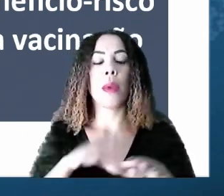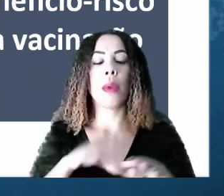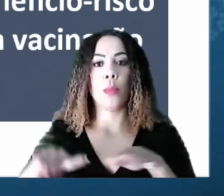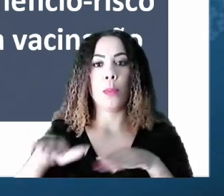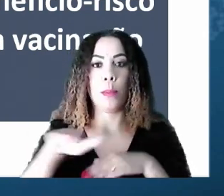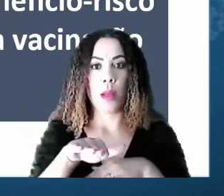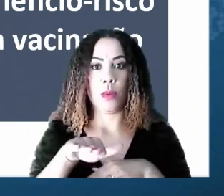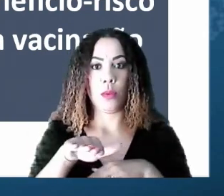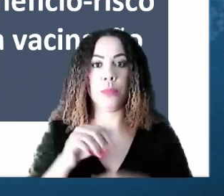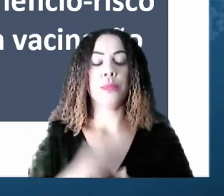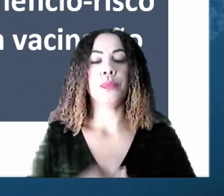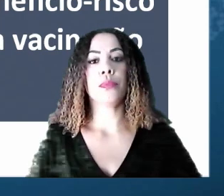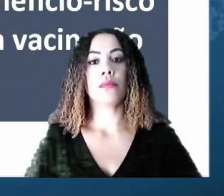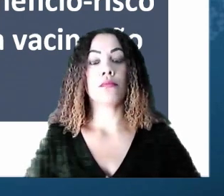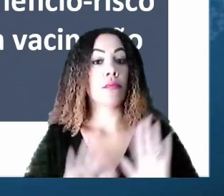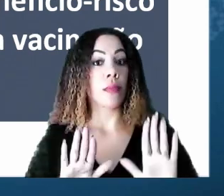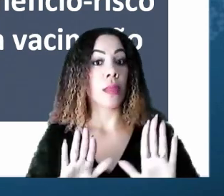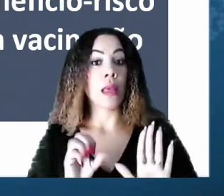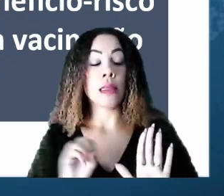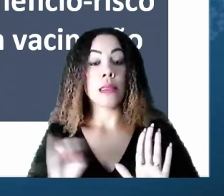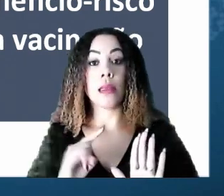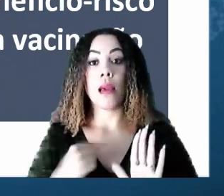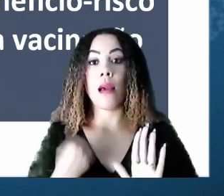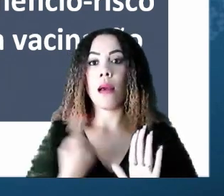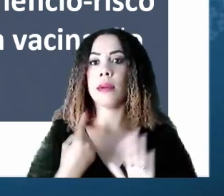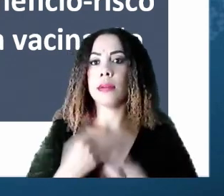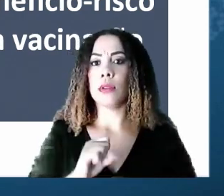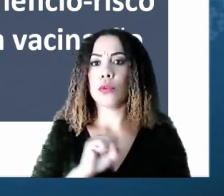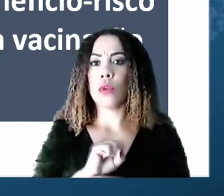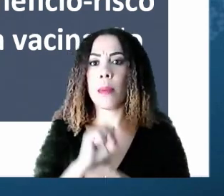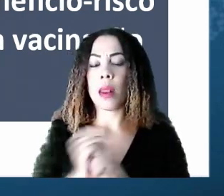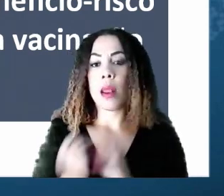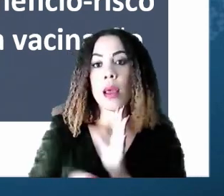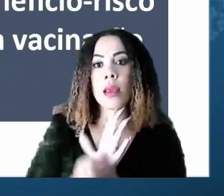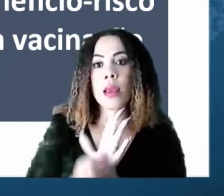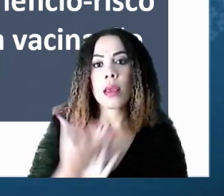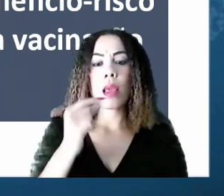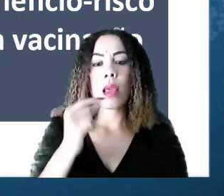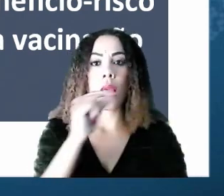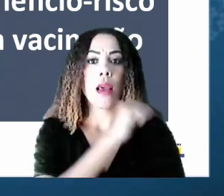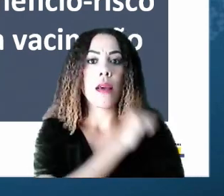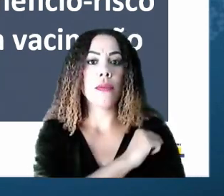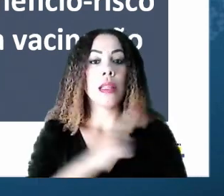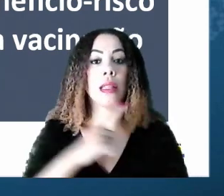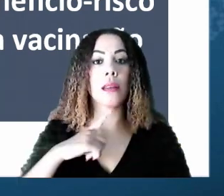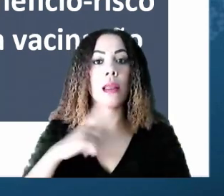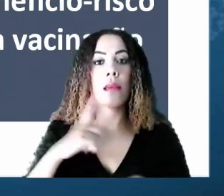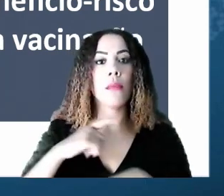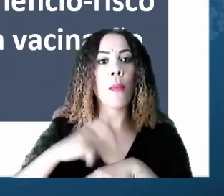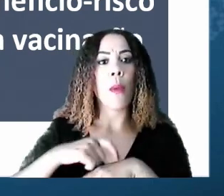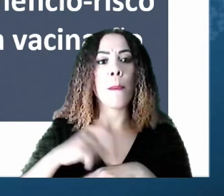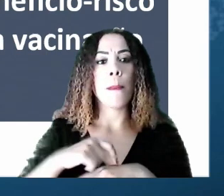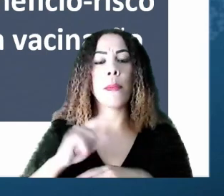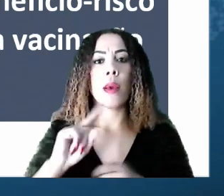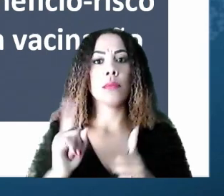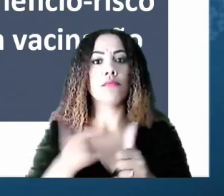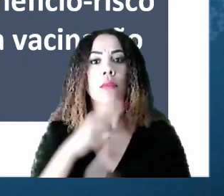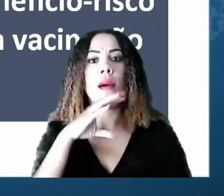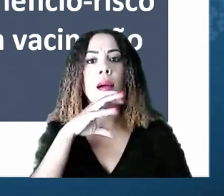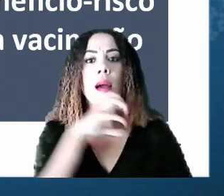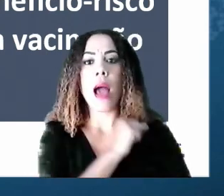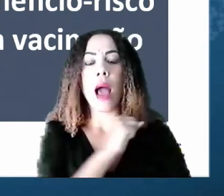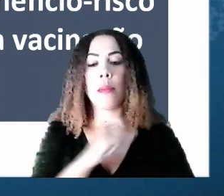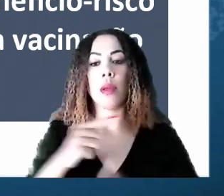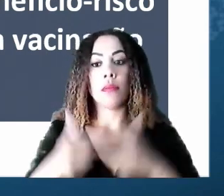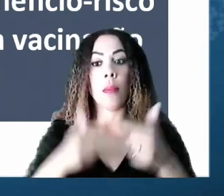for esperar ter uma vacina que demonstre de cara o seu desempenho com os 4 sorotipos